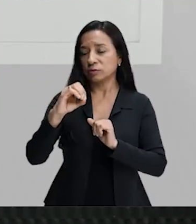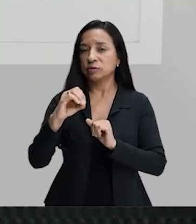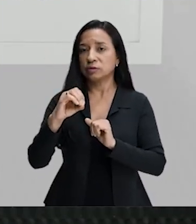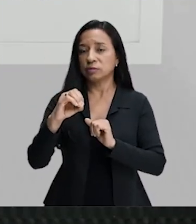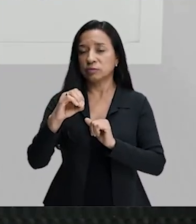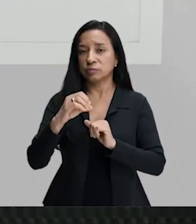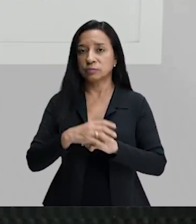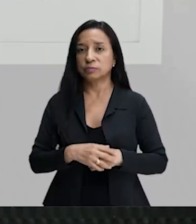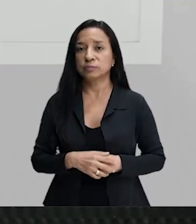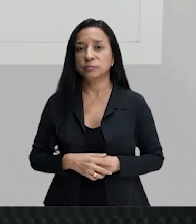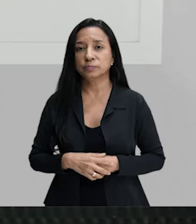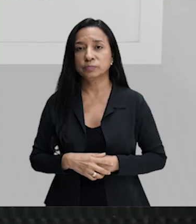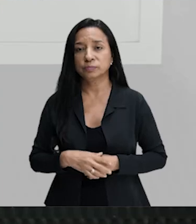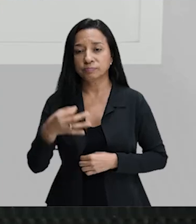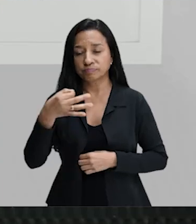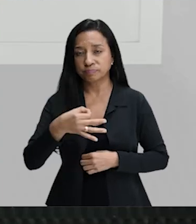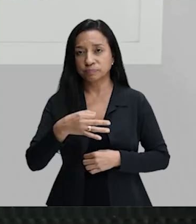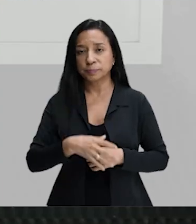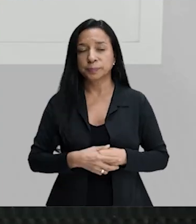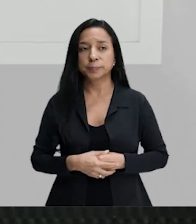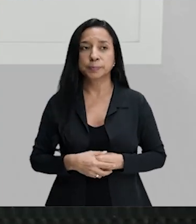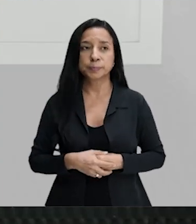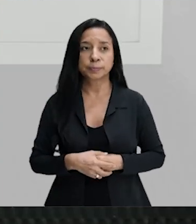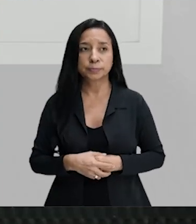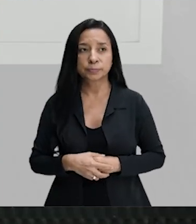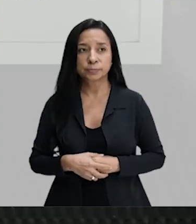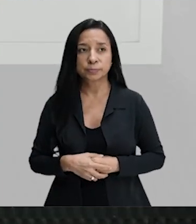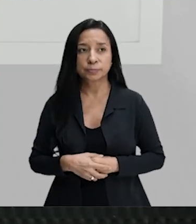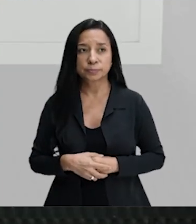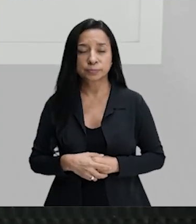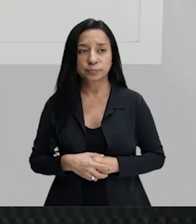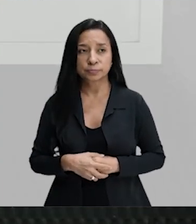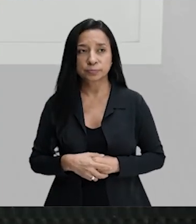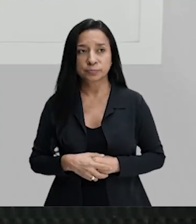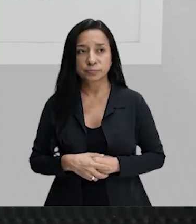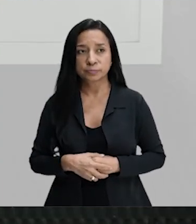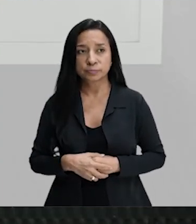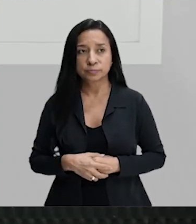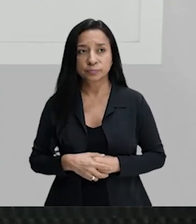sua forma fatorada. Certo? Então vamos lá aqui a